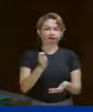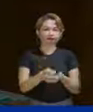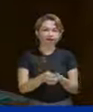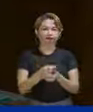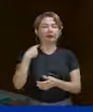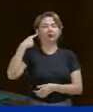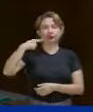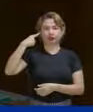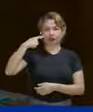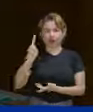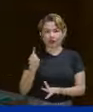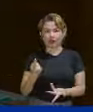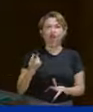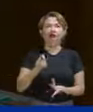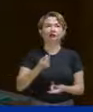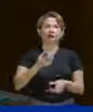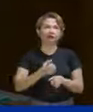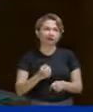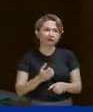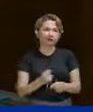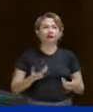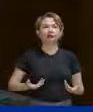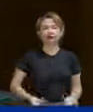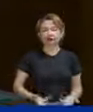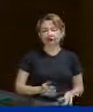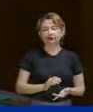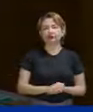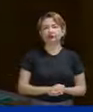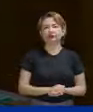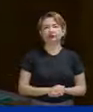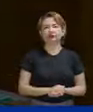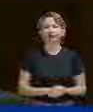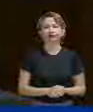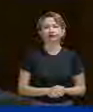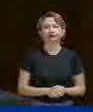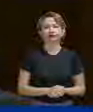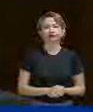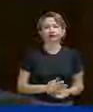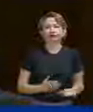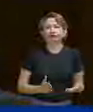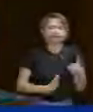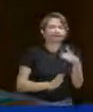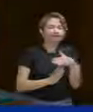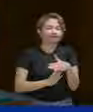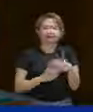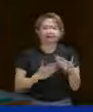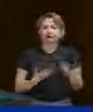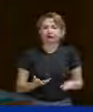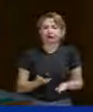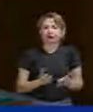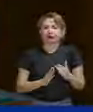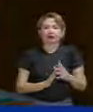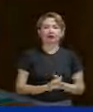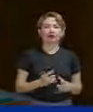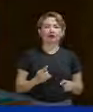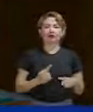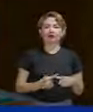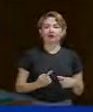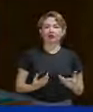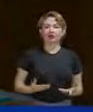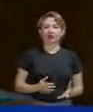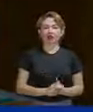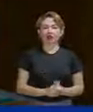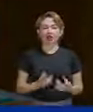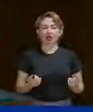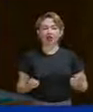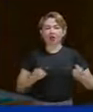honorários contábeis ou advocatícios e publicidade, nós estamos impondo um limite que vem